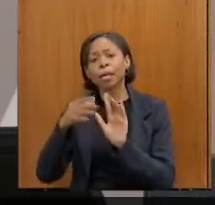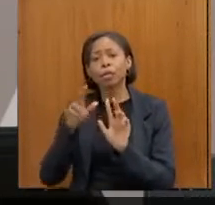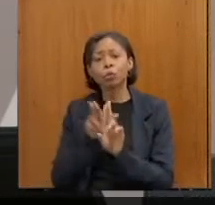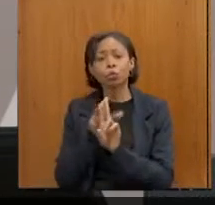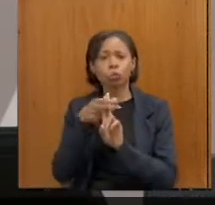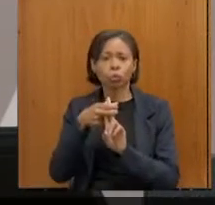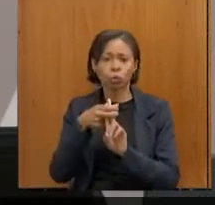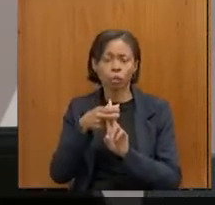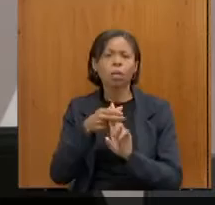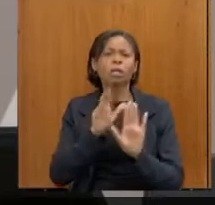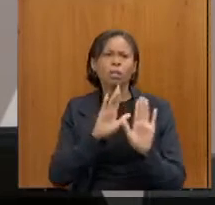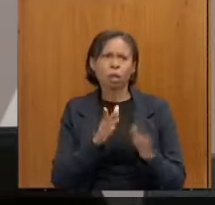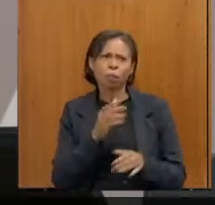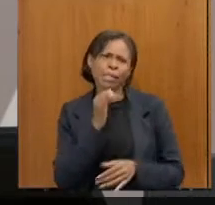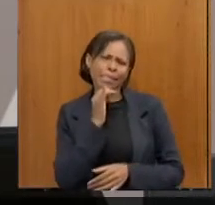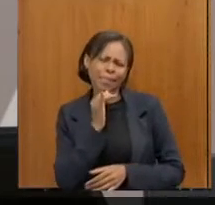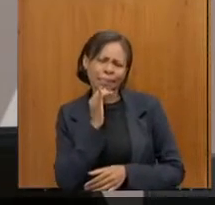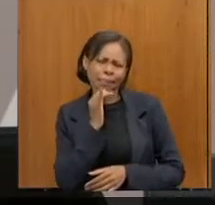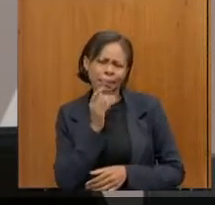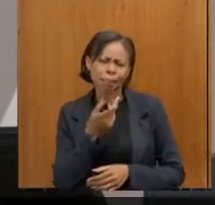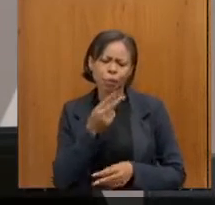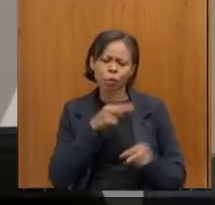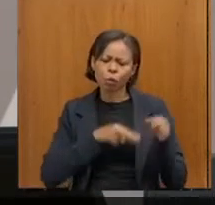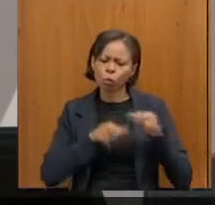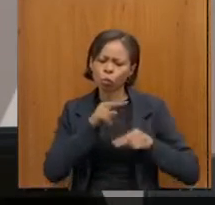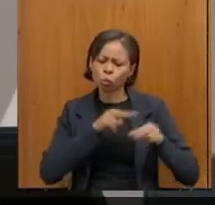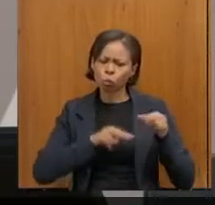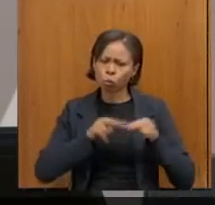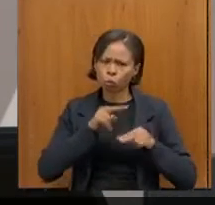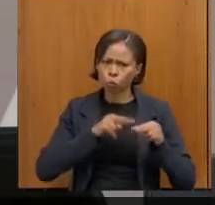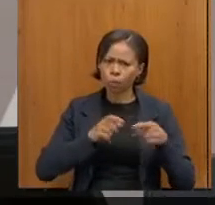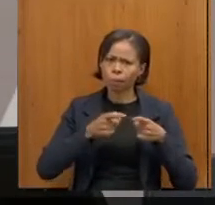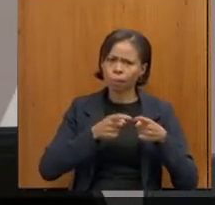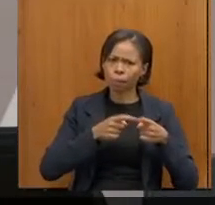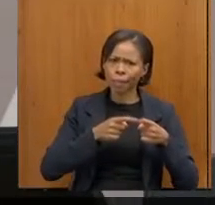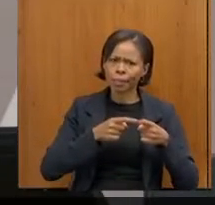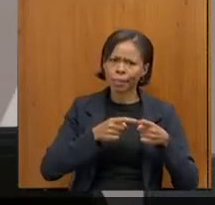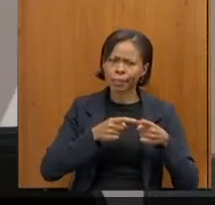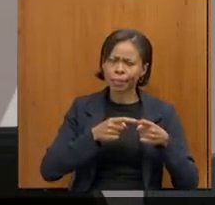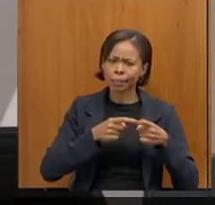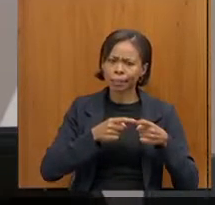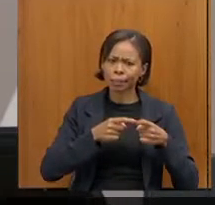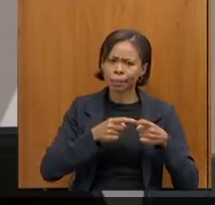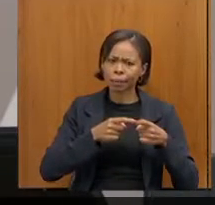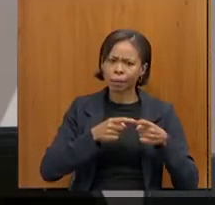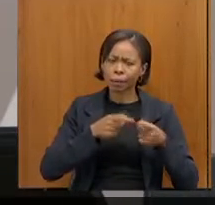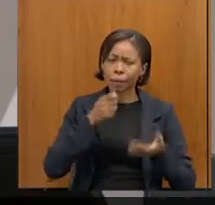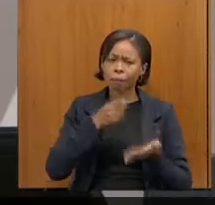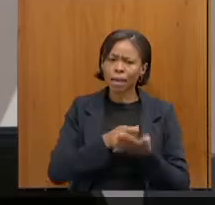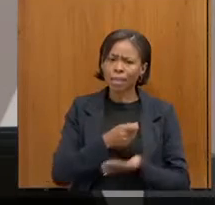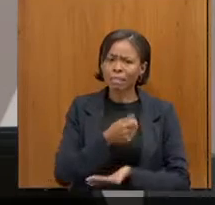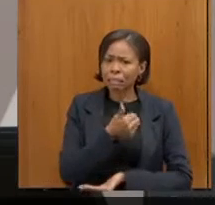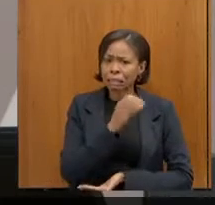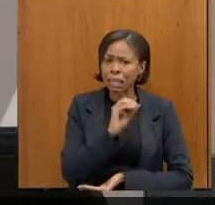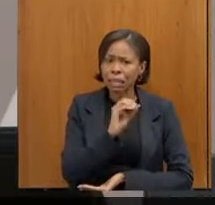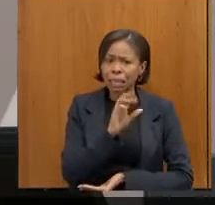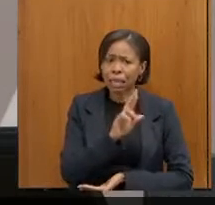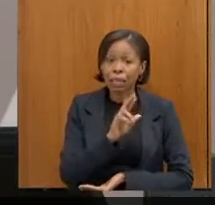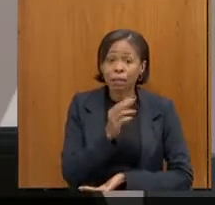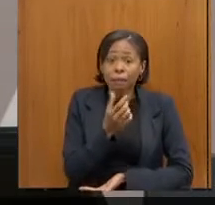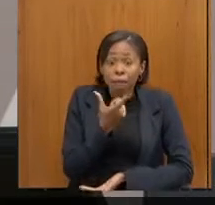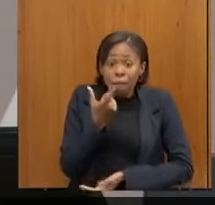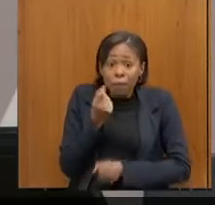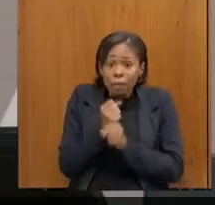consulta médica há 20 anos em 10 reais nós temos a maioria dos procedimentos abaixo